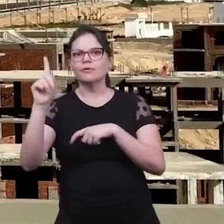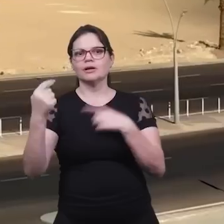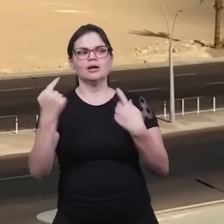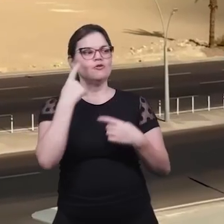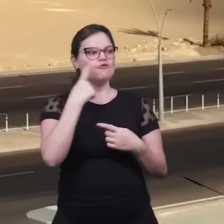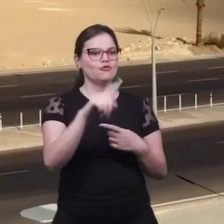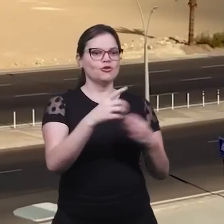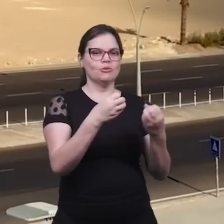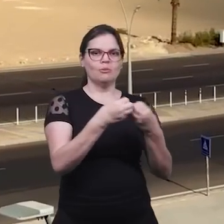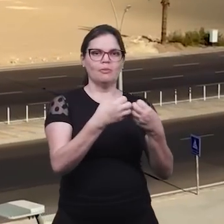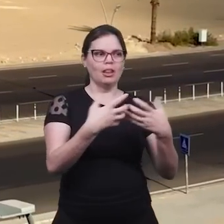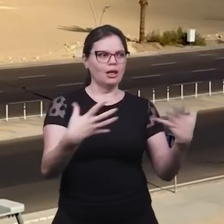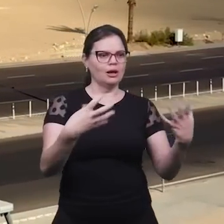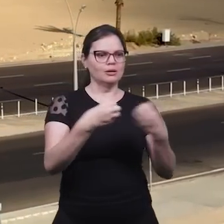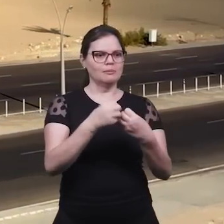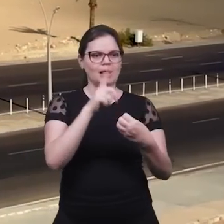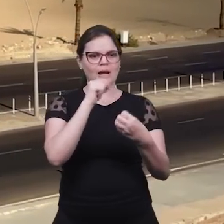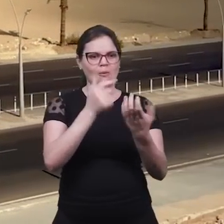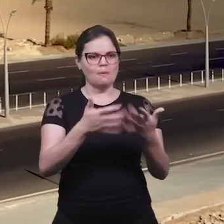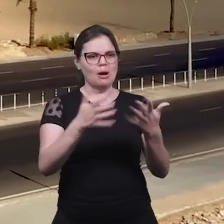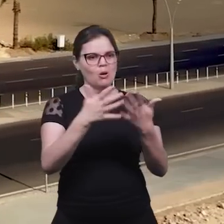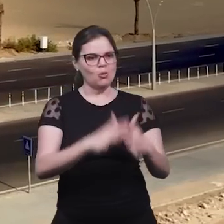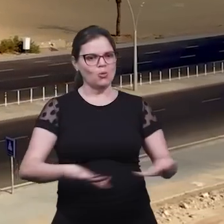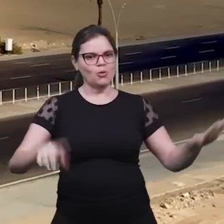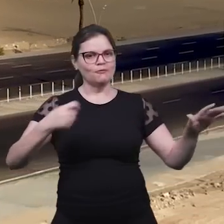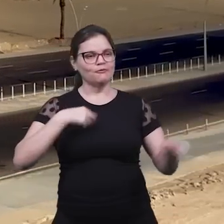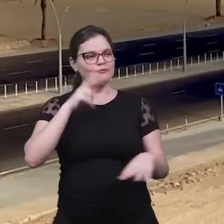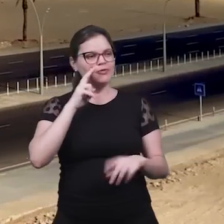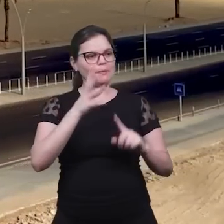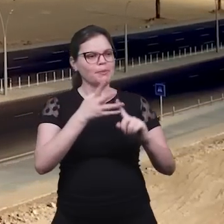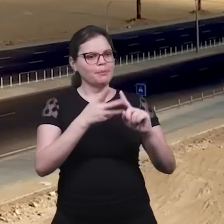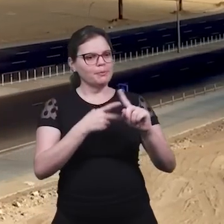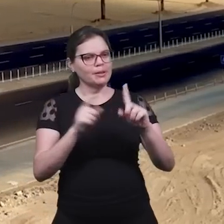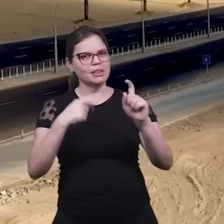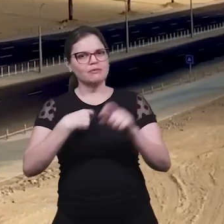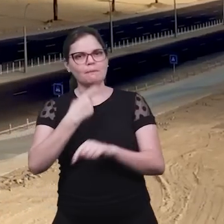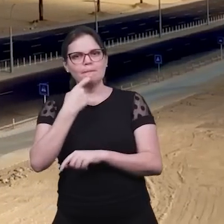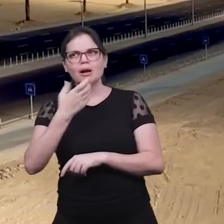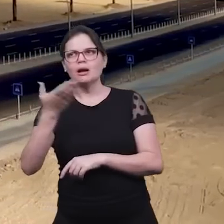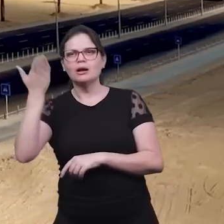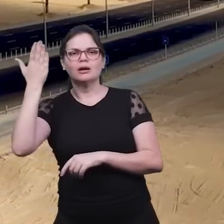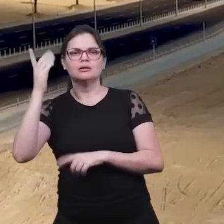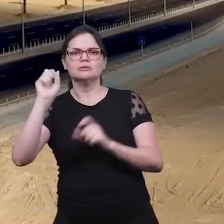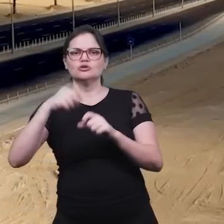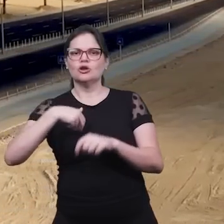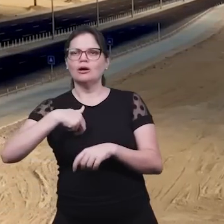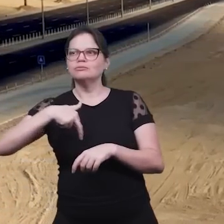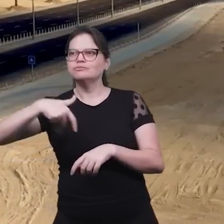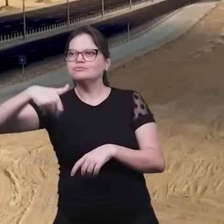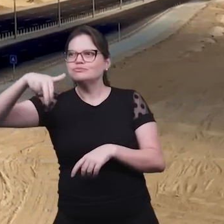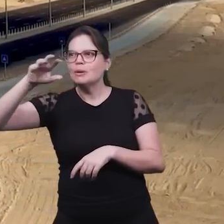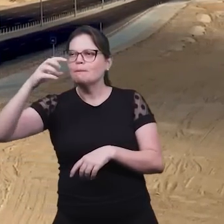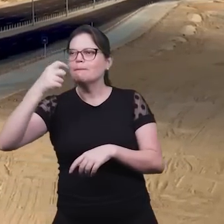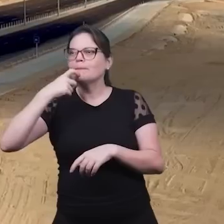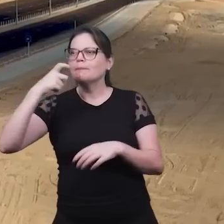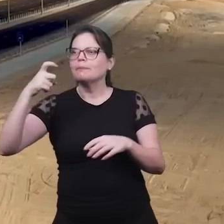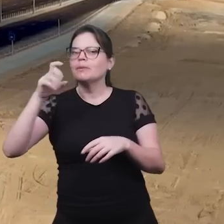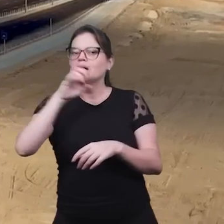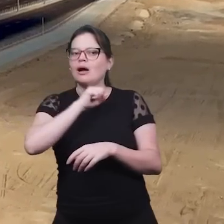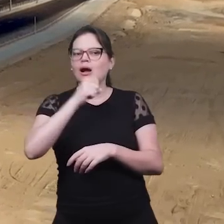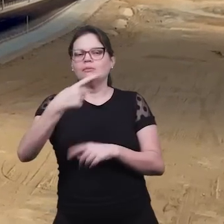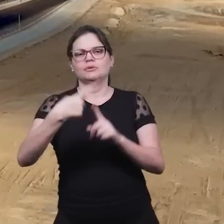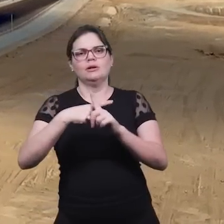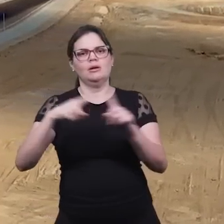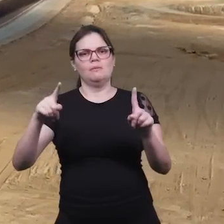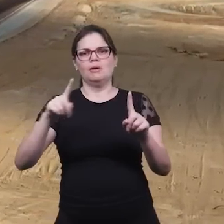vermelho, várias coisas aconteceram, né? Assim como o Senhor abriu o mar vermelho para ver nessa região, como ele falou aí, né?